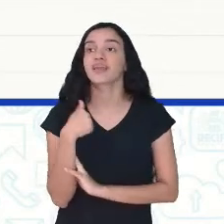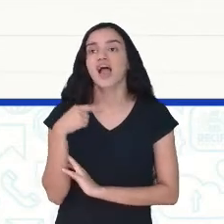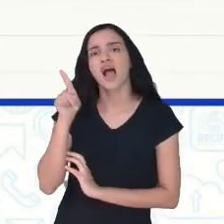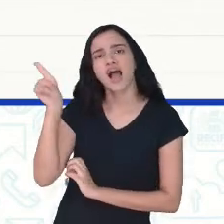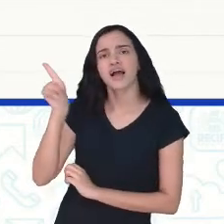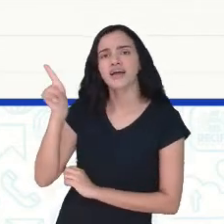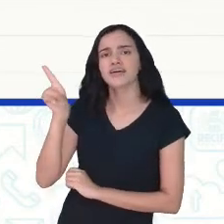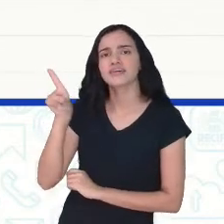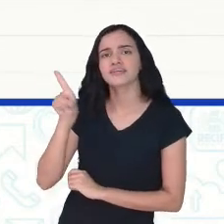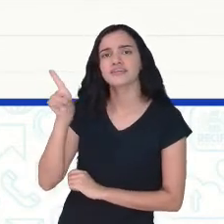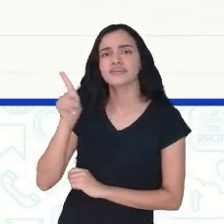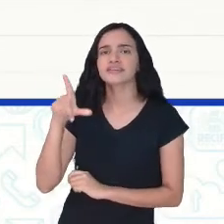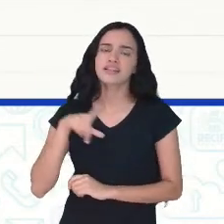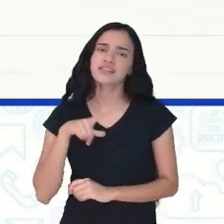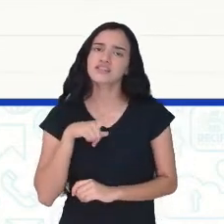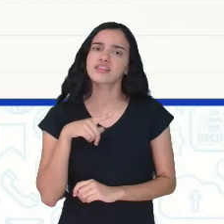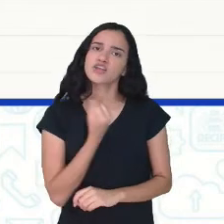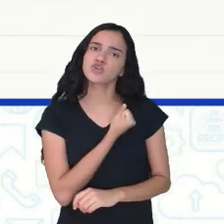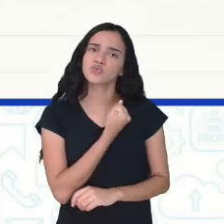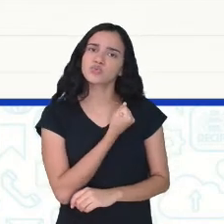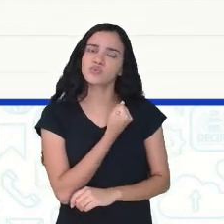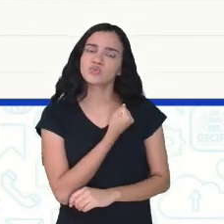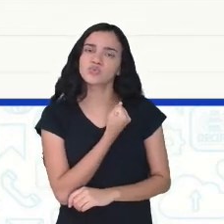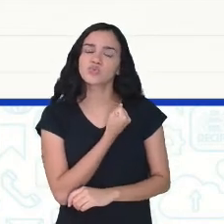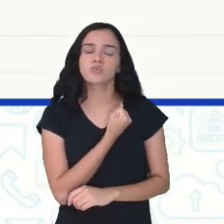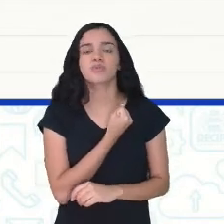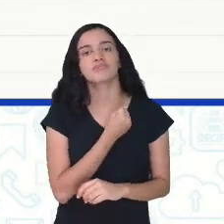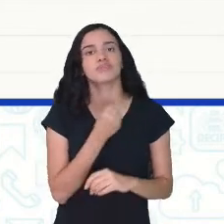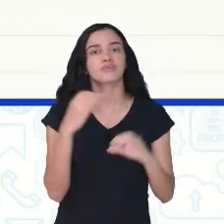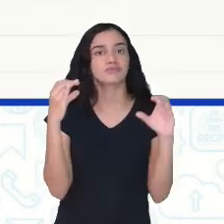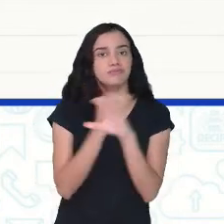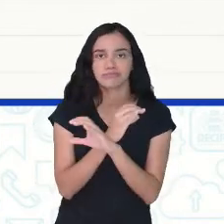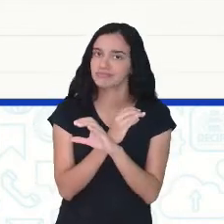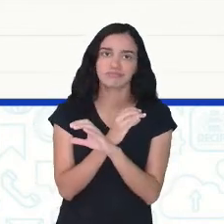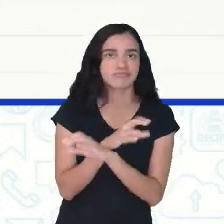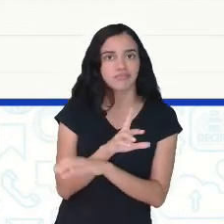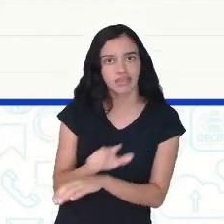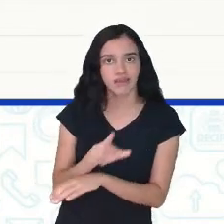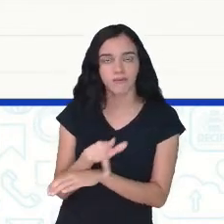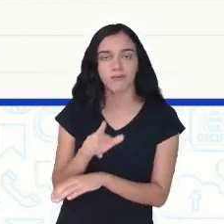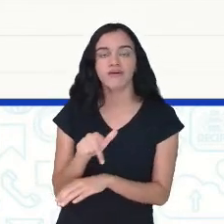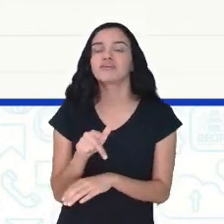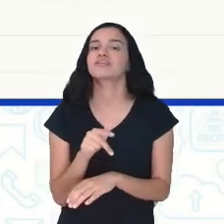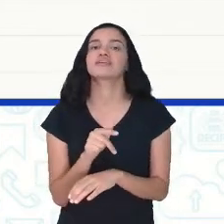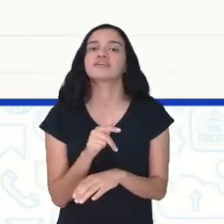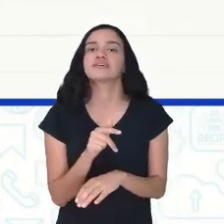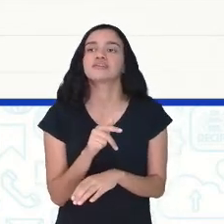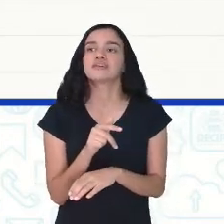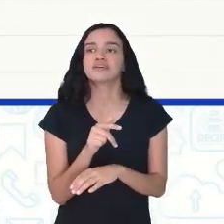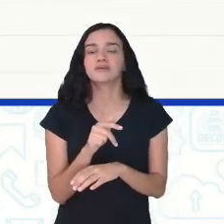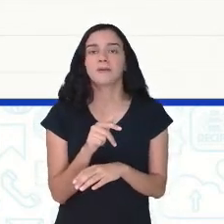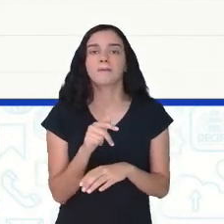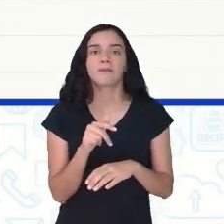ele coloca um número que não dá um inteiro. Essa questão dos números...